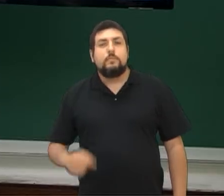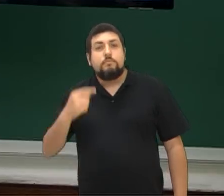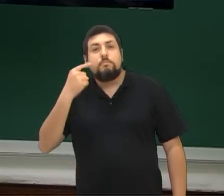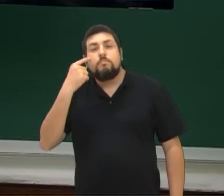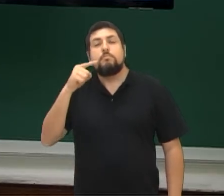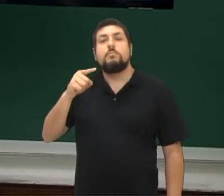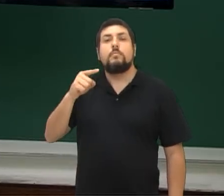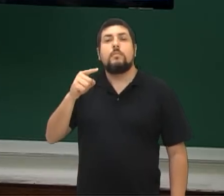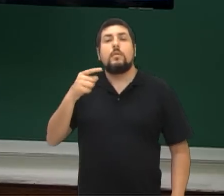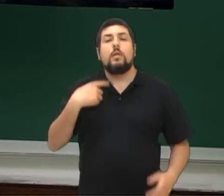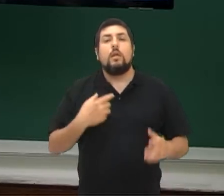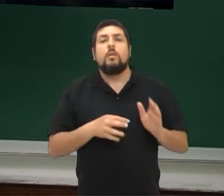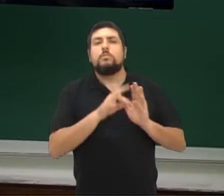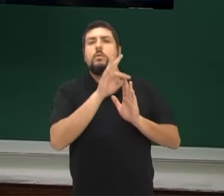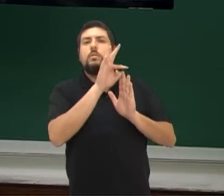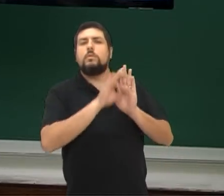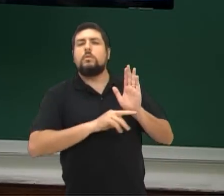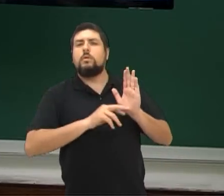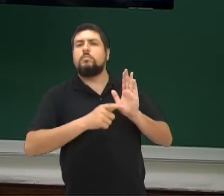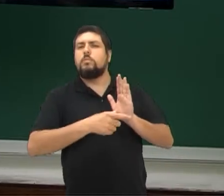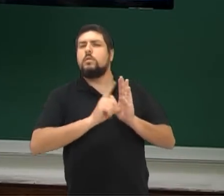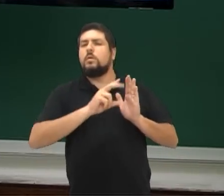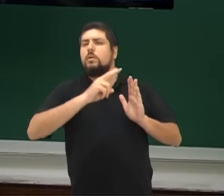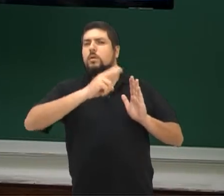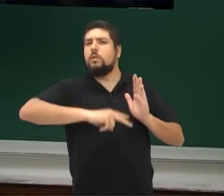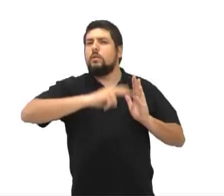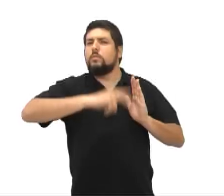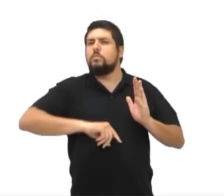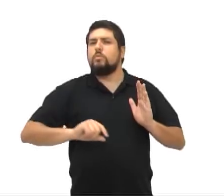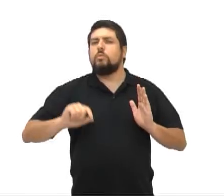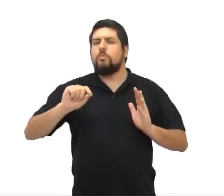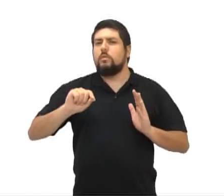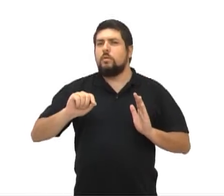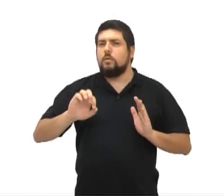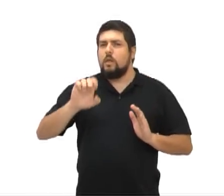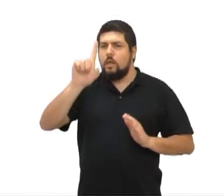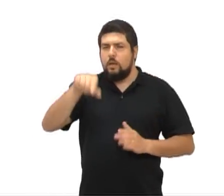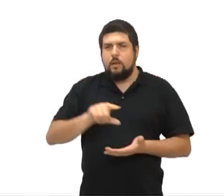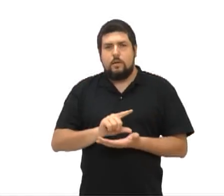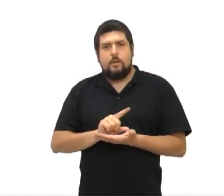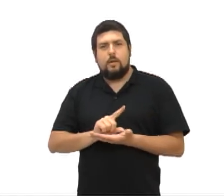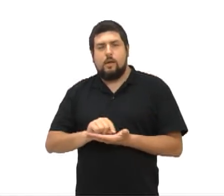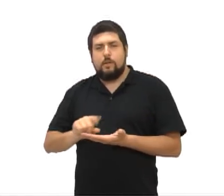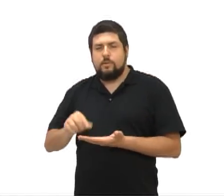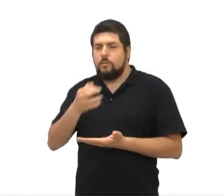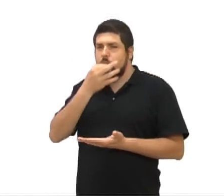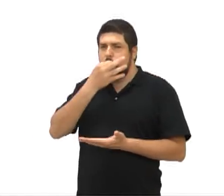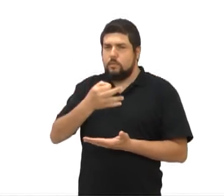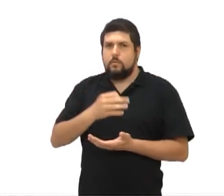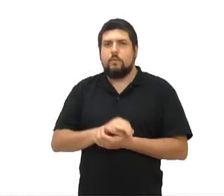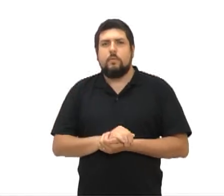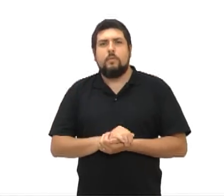Descobriu? Qual é o gênero textual do texto que a gente leu agora? É um artigo de opinião. Você também já